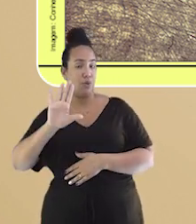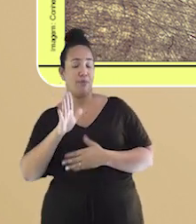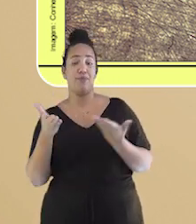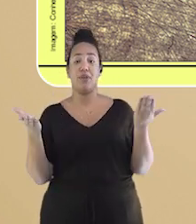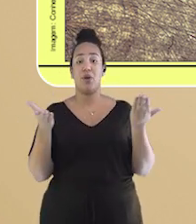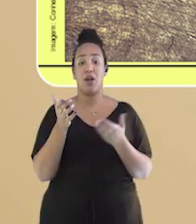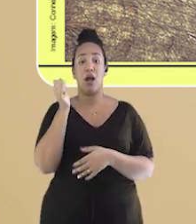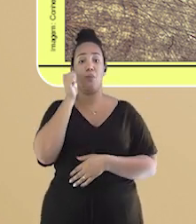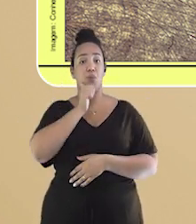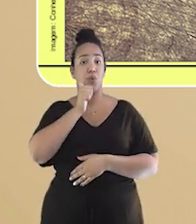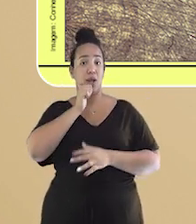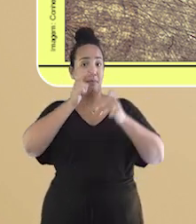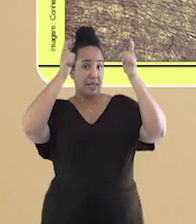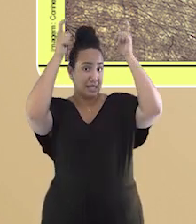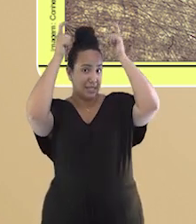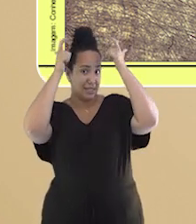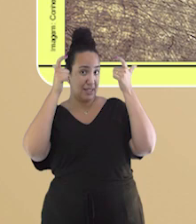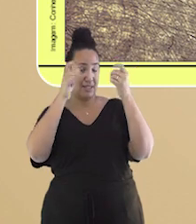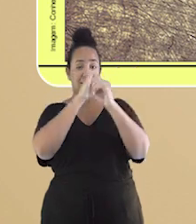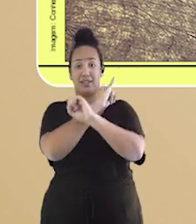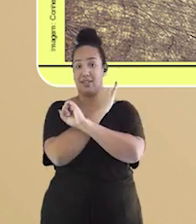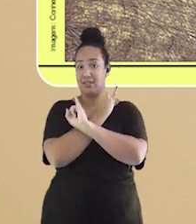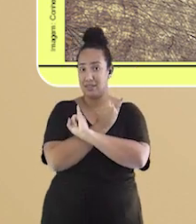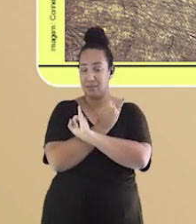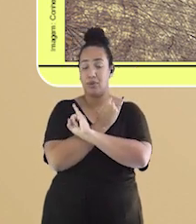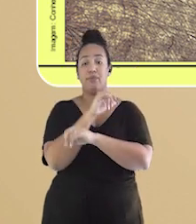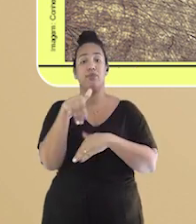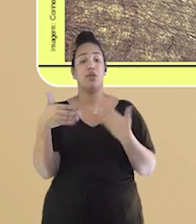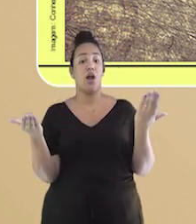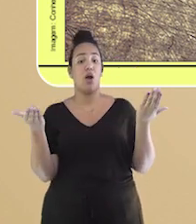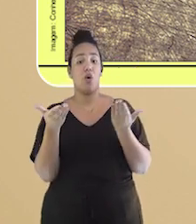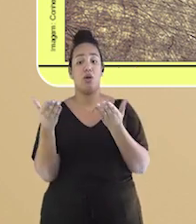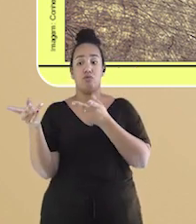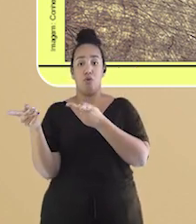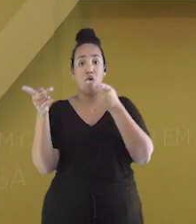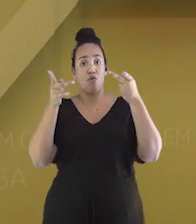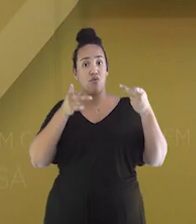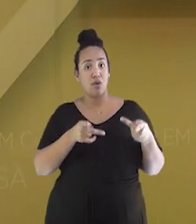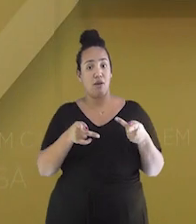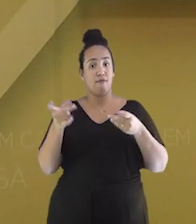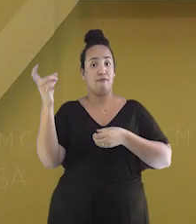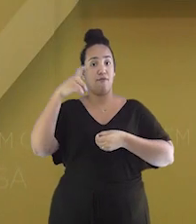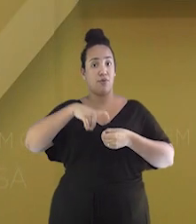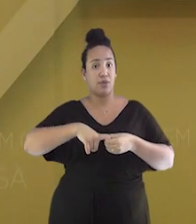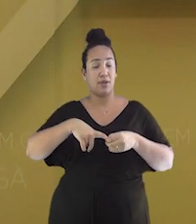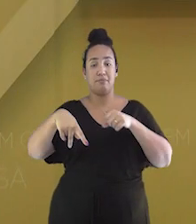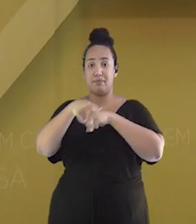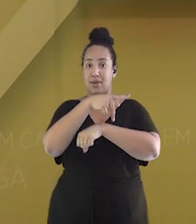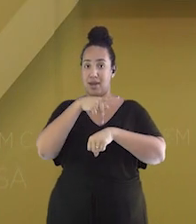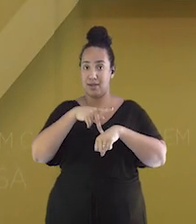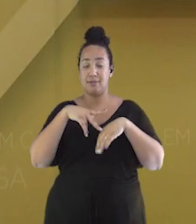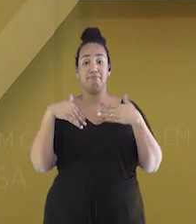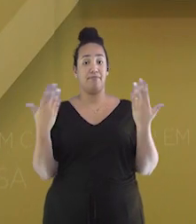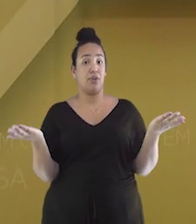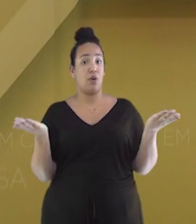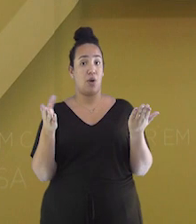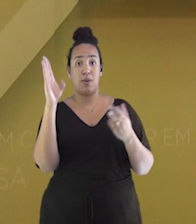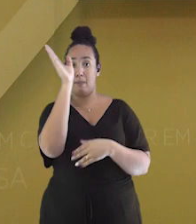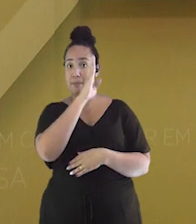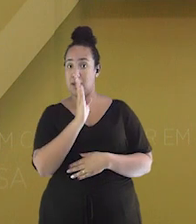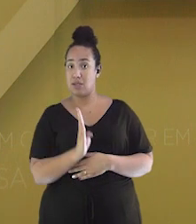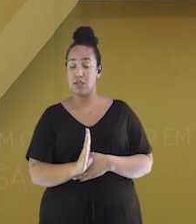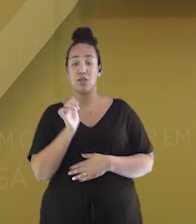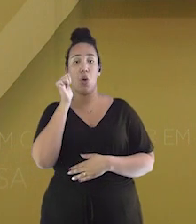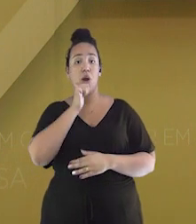Isabel, que estava na Europa, foi chamada pelo gabinete imperial de volta ao país. Já no Brasil, a princesa assumiu a regência